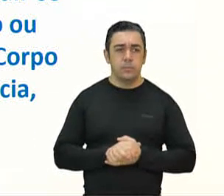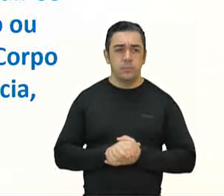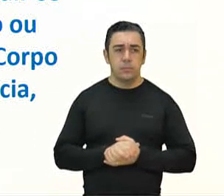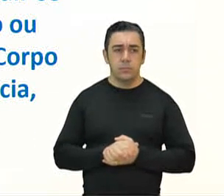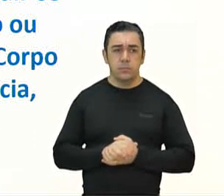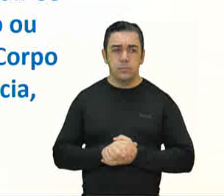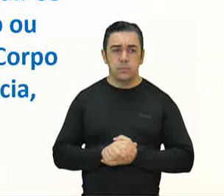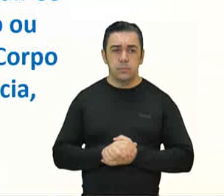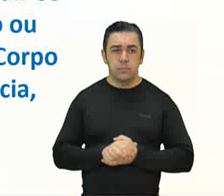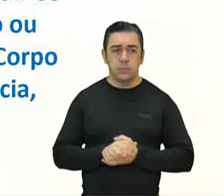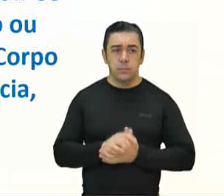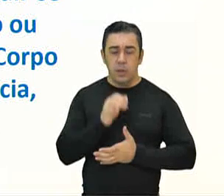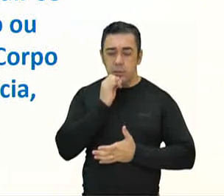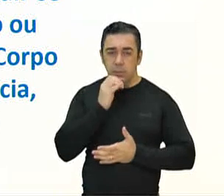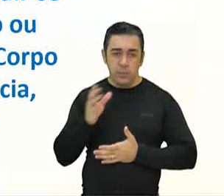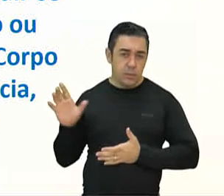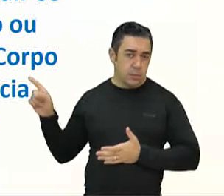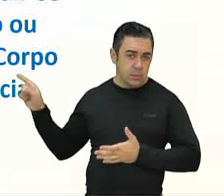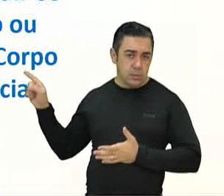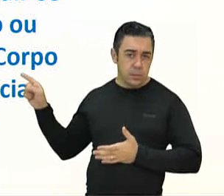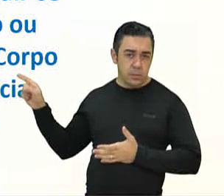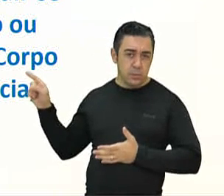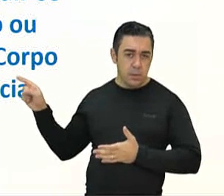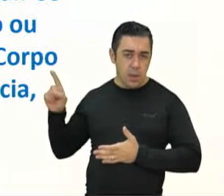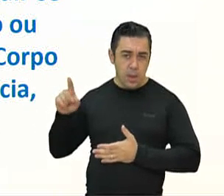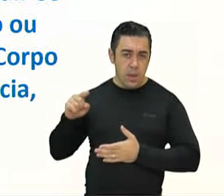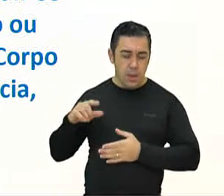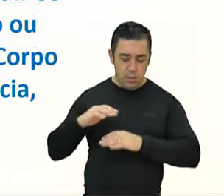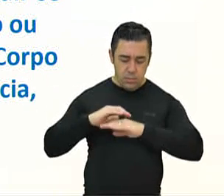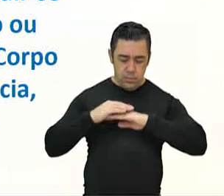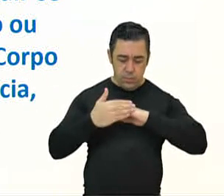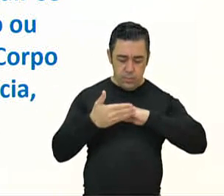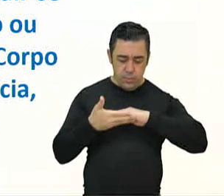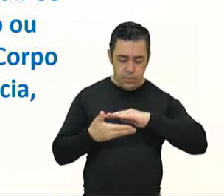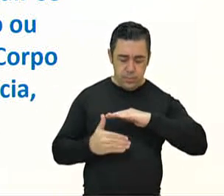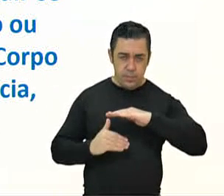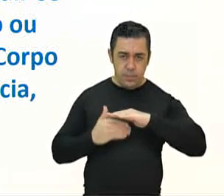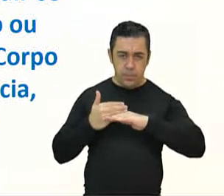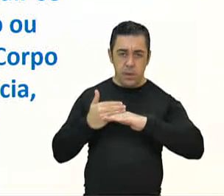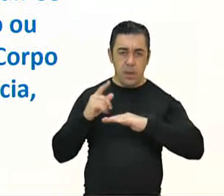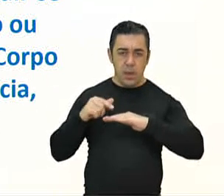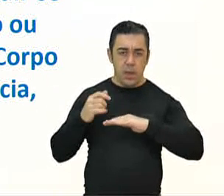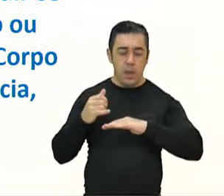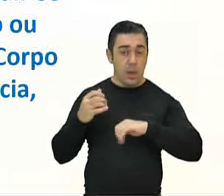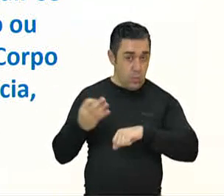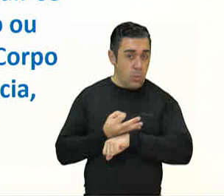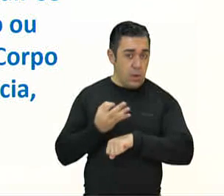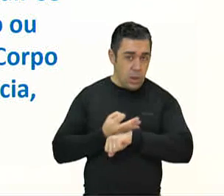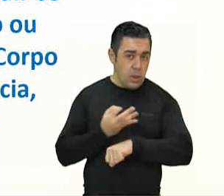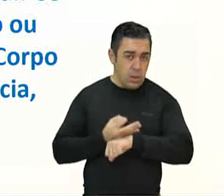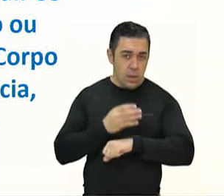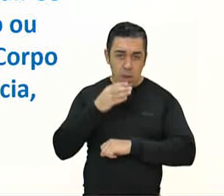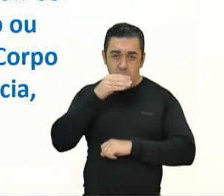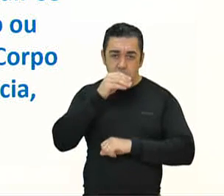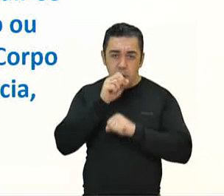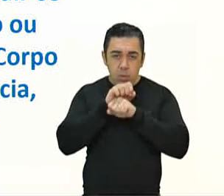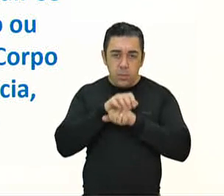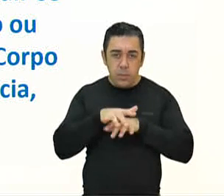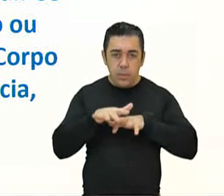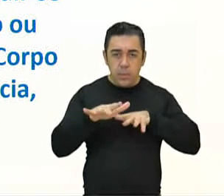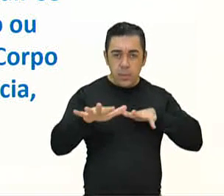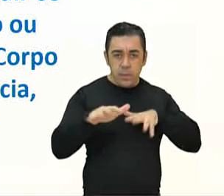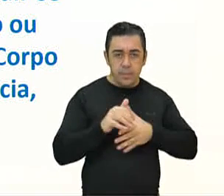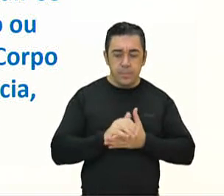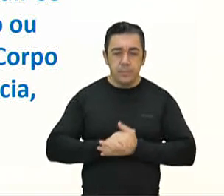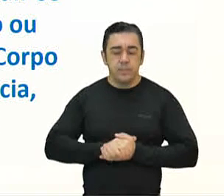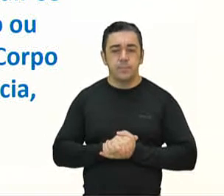No caso, o corpo dele aqui é um corpo cerâmico de alta resistência, né? Conduz parte do calor do circuito para o